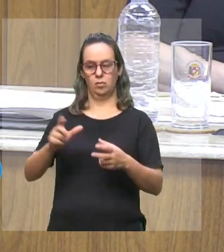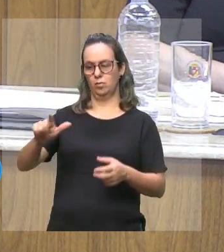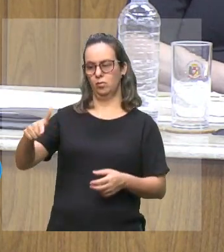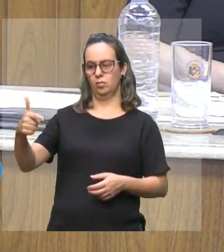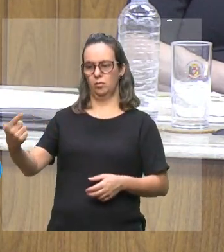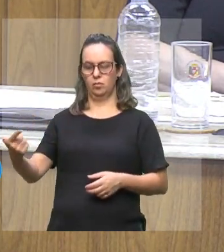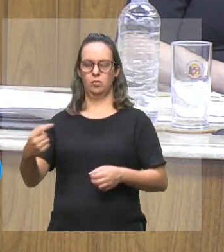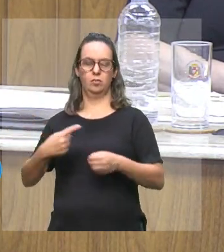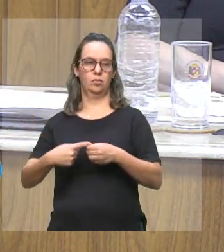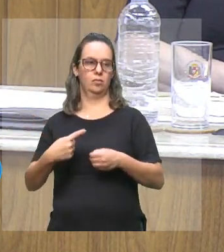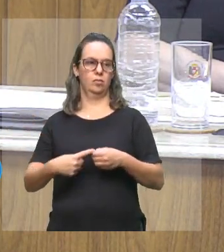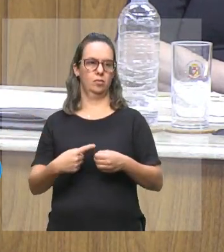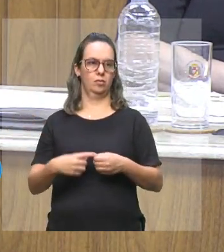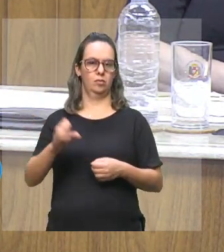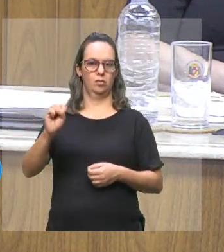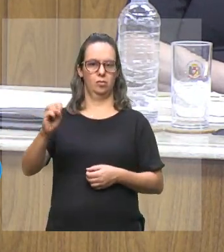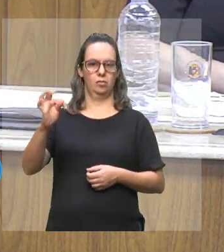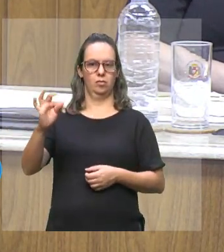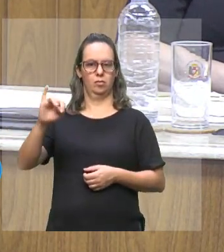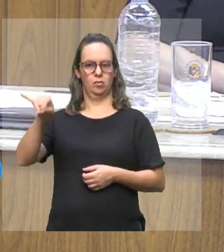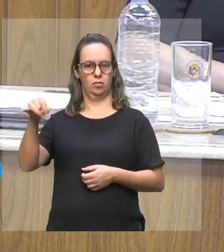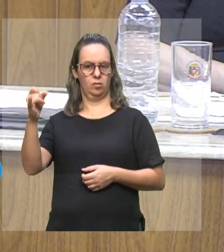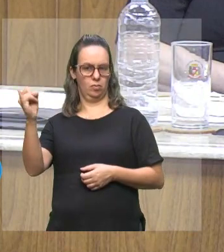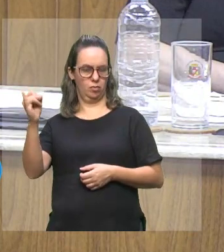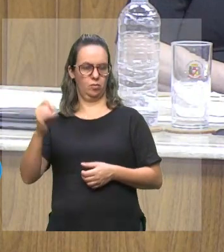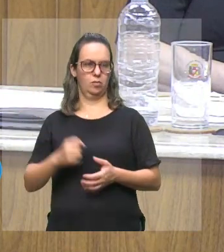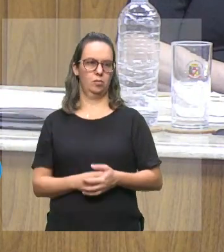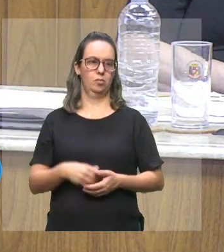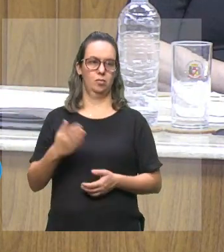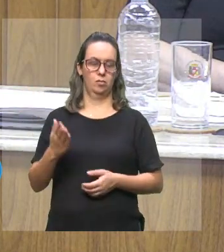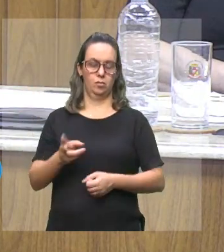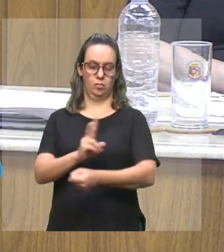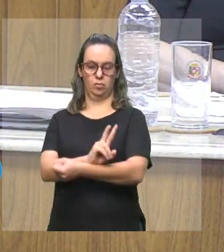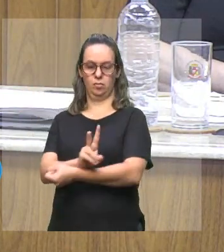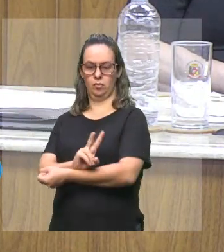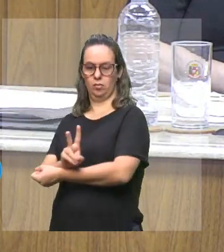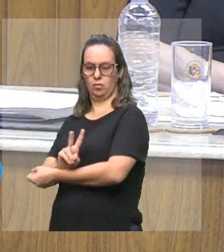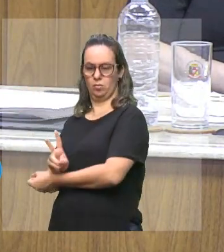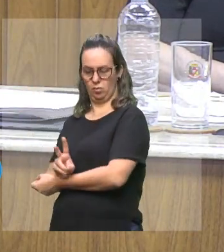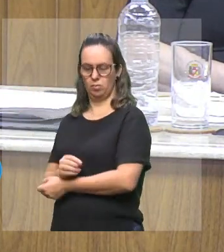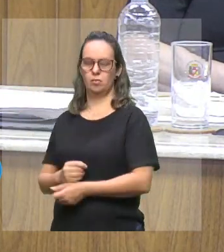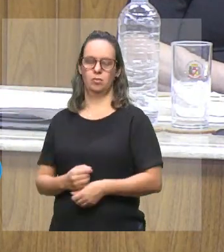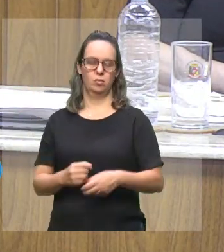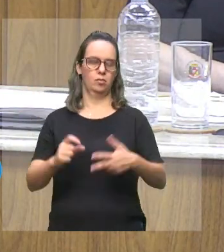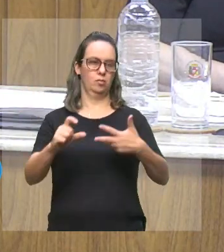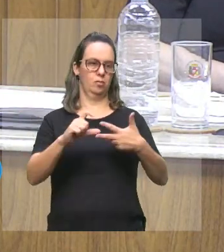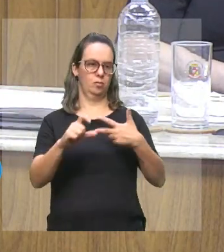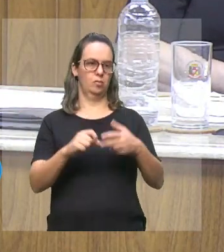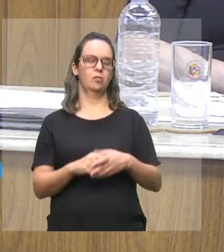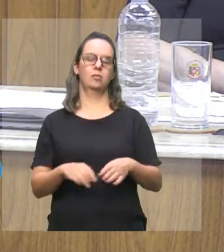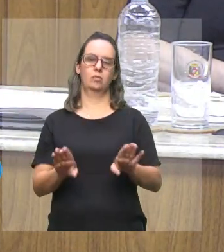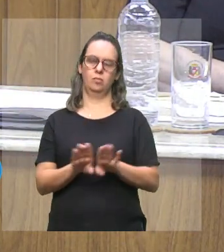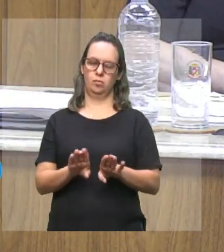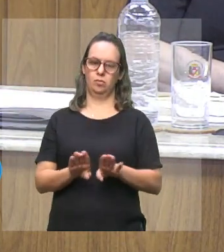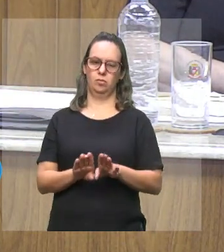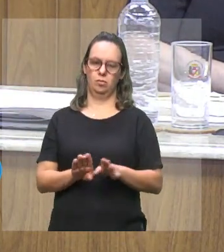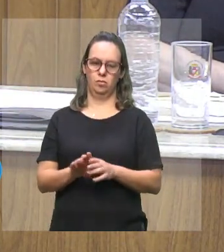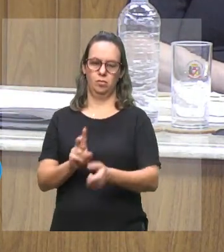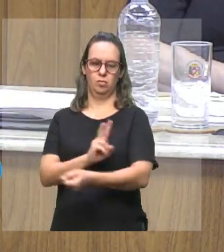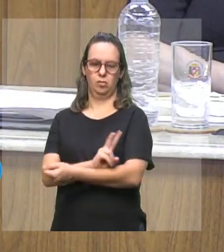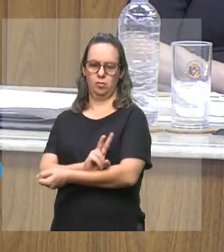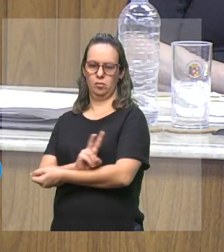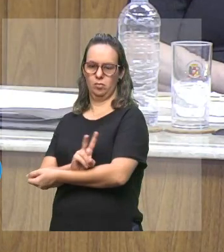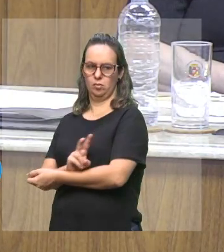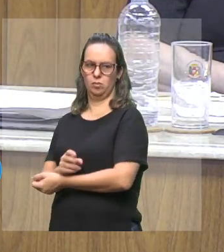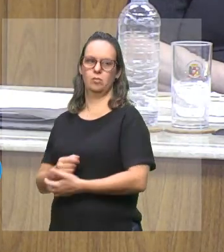Contas, todo mundo sabe, assim como o Tribunal de Contas analisa as contas do Poder Executivo, analisa também as contas aqui